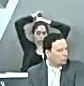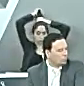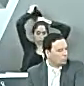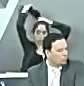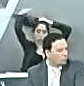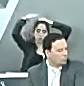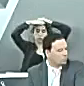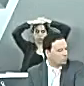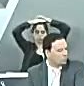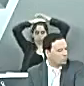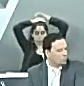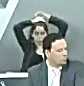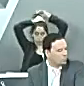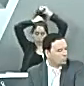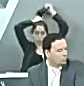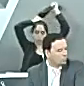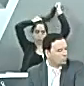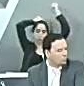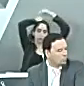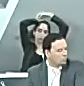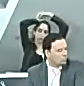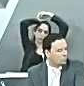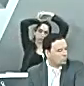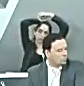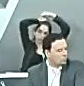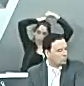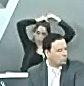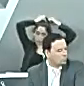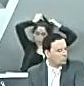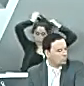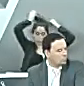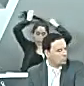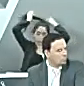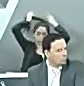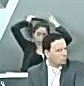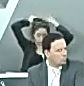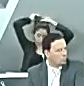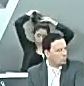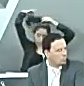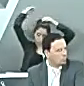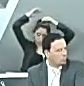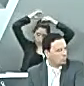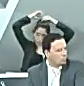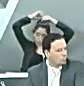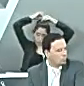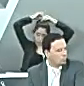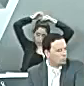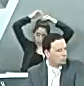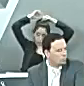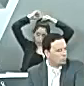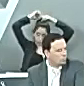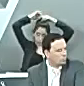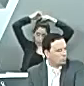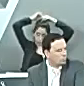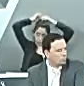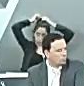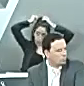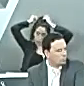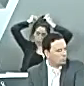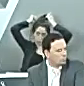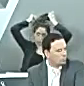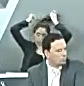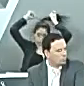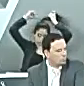bombeiro militar e há sempre um receio que os coronéis não queria de jeito nenhum eu tinha que dar um nó no governo aqui no final de